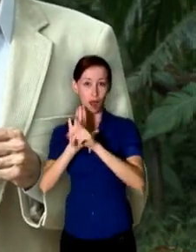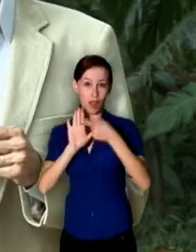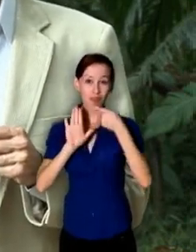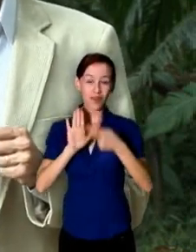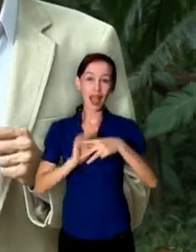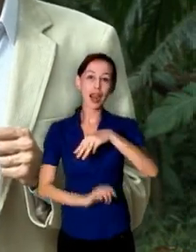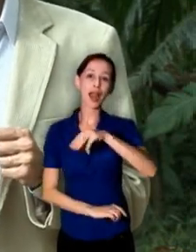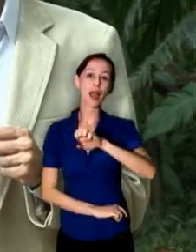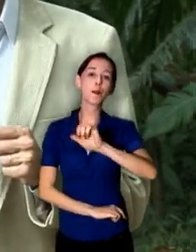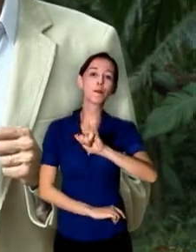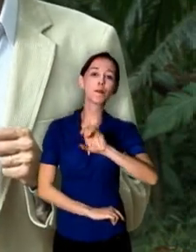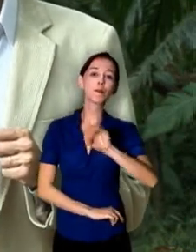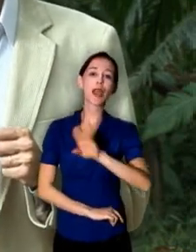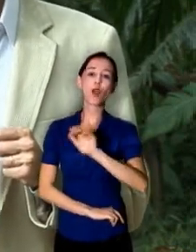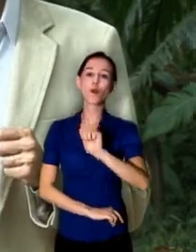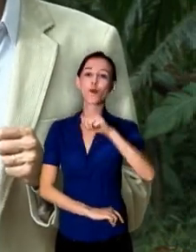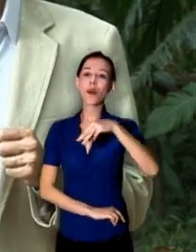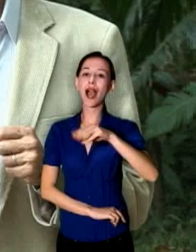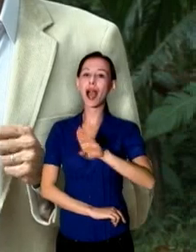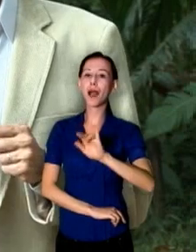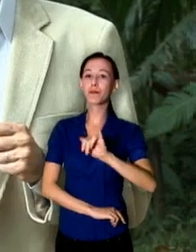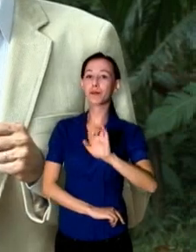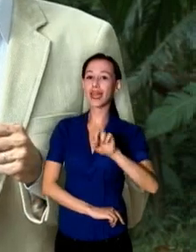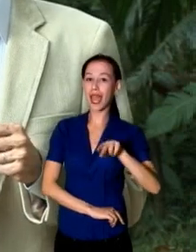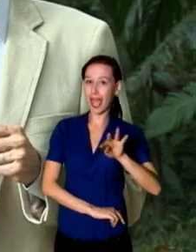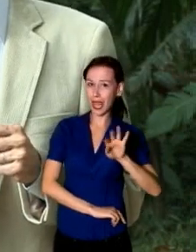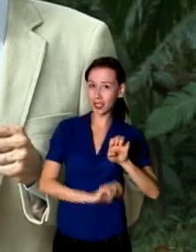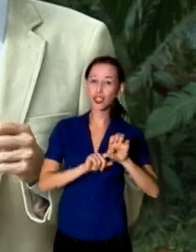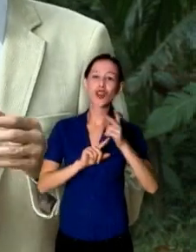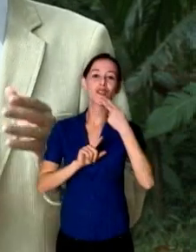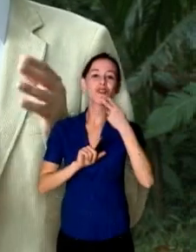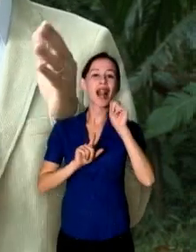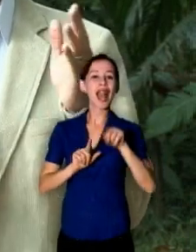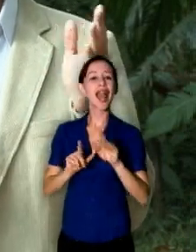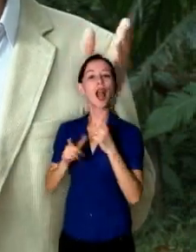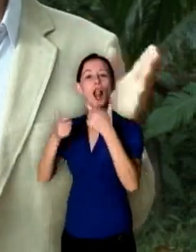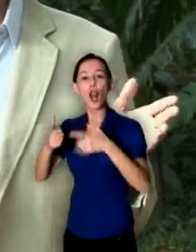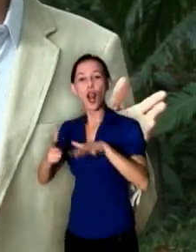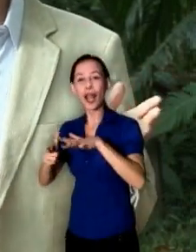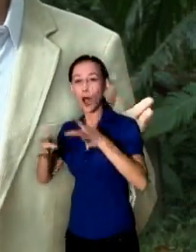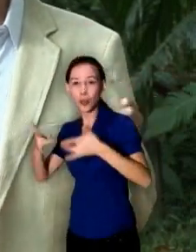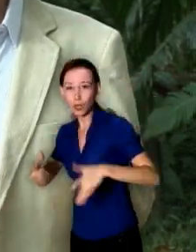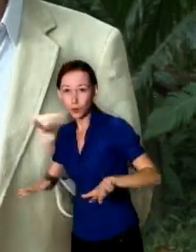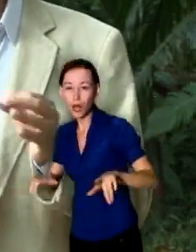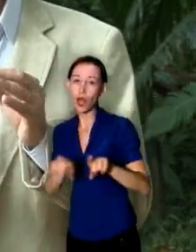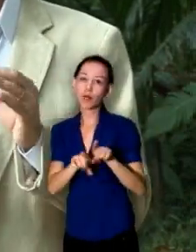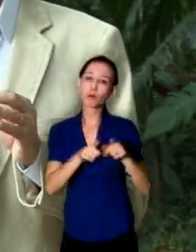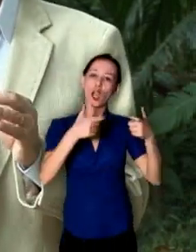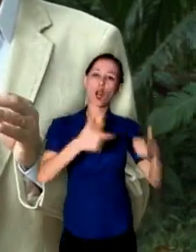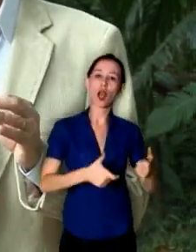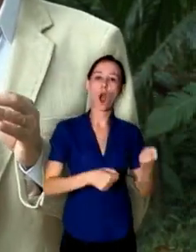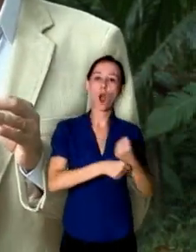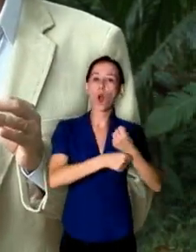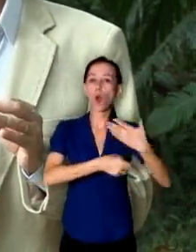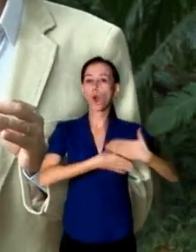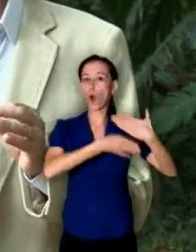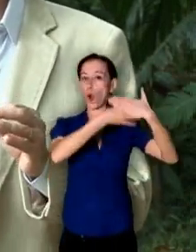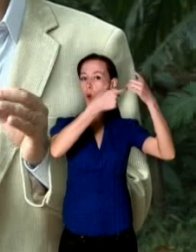ambiente é uma expressão que diz respeito tanto ao ambiente natural quanto ao ambiente construído. Dessa